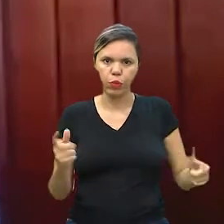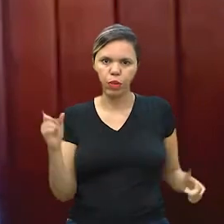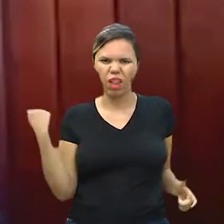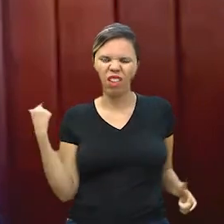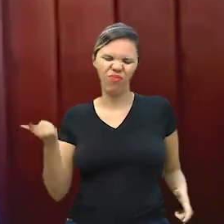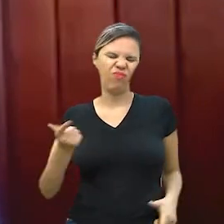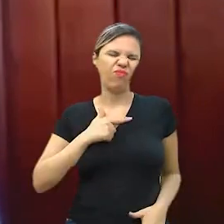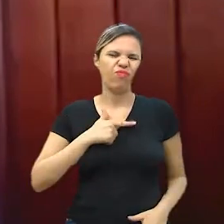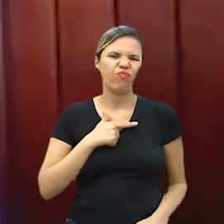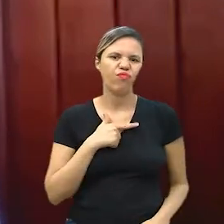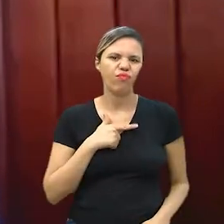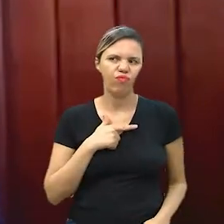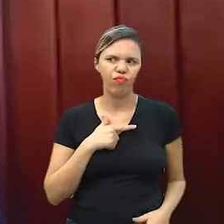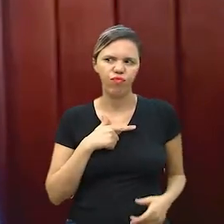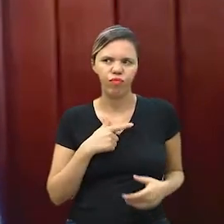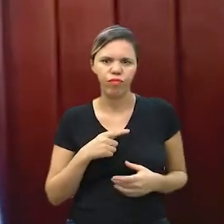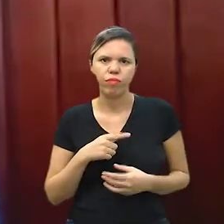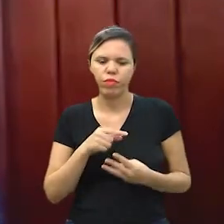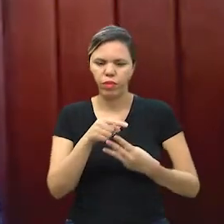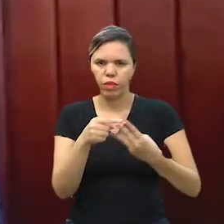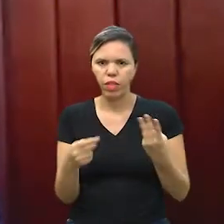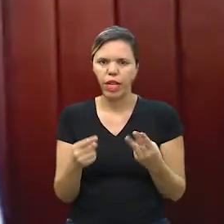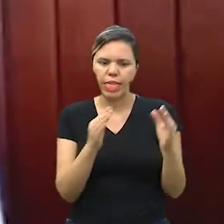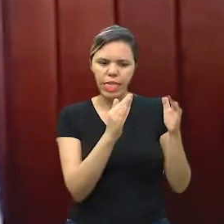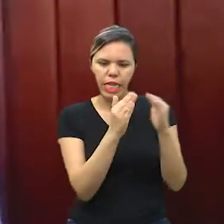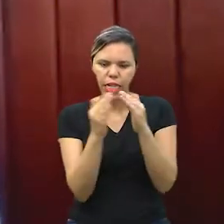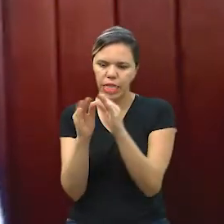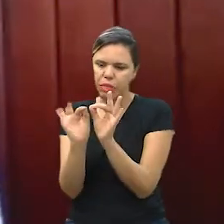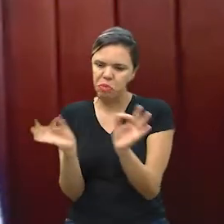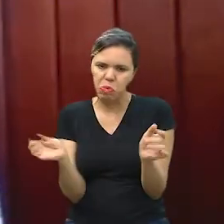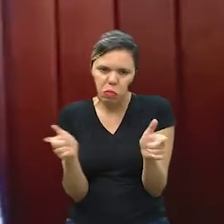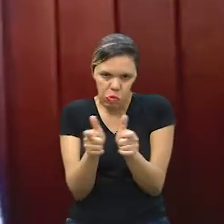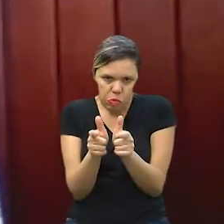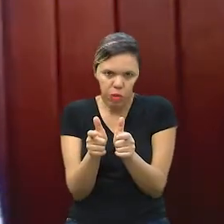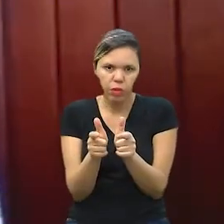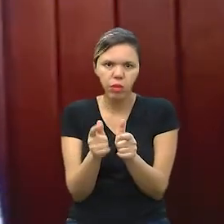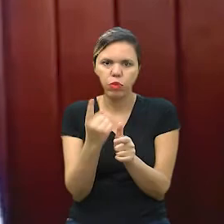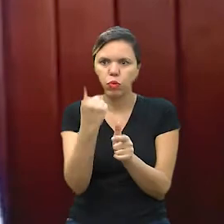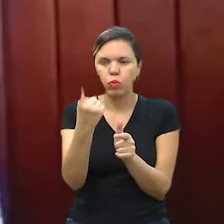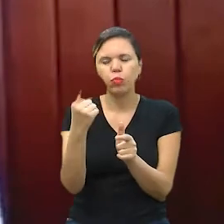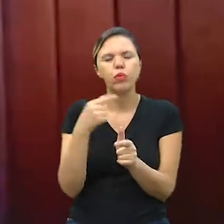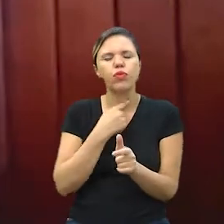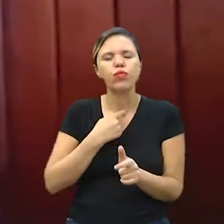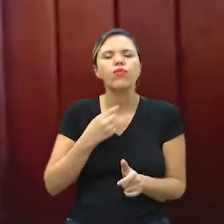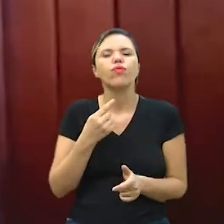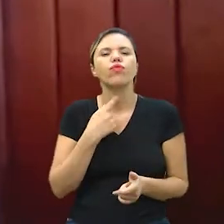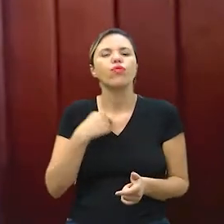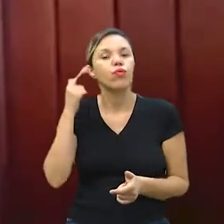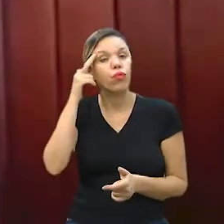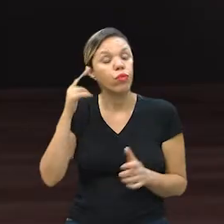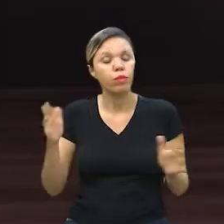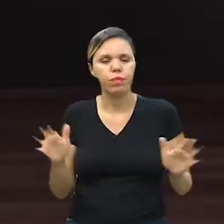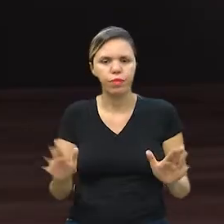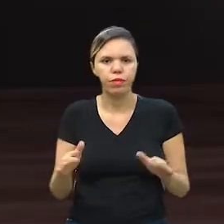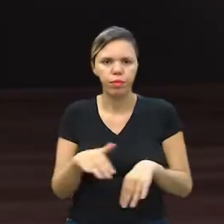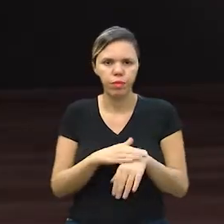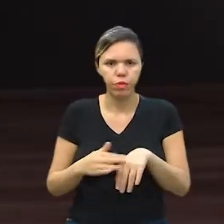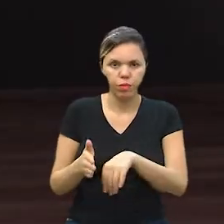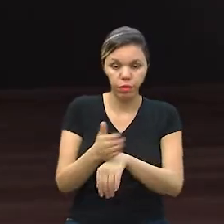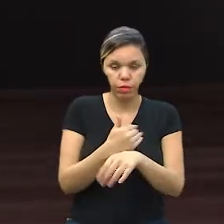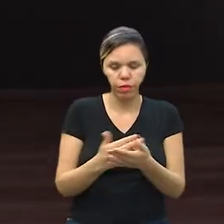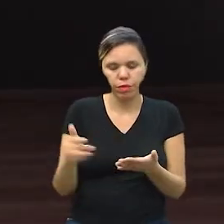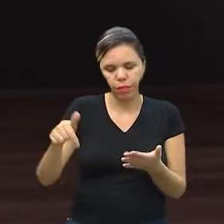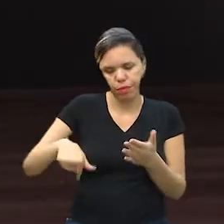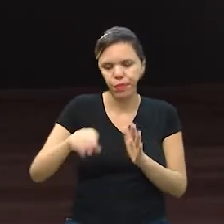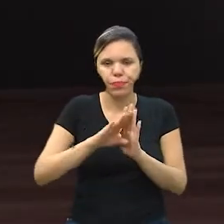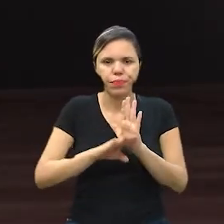sítio que na época era muito feio, né? E três casinhas muito pequenas e um grande sonho. Júlio, a gente até